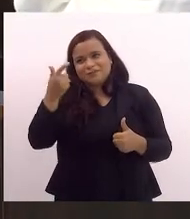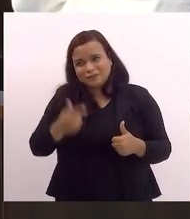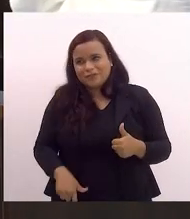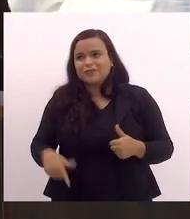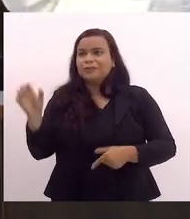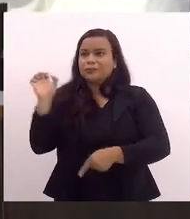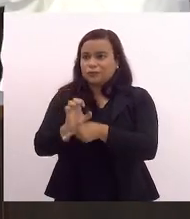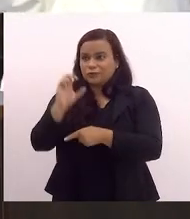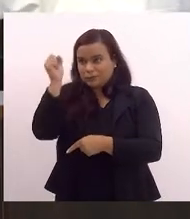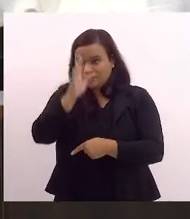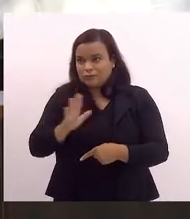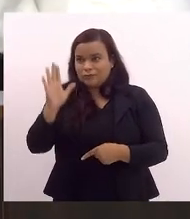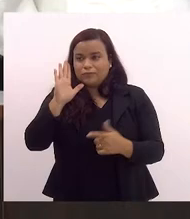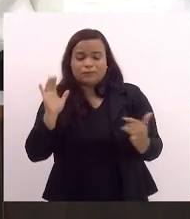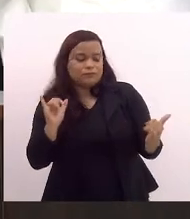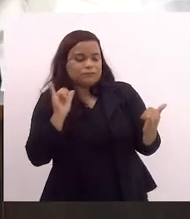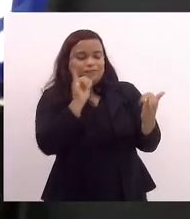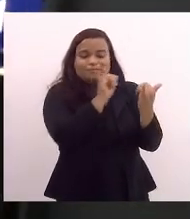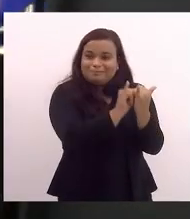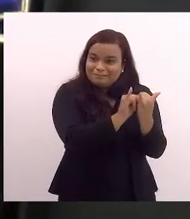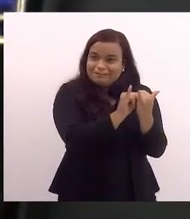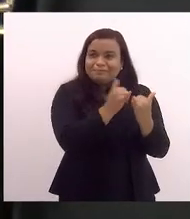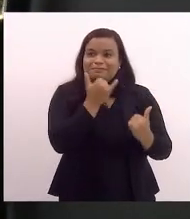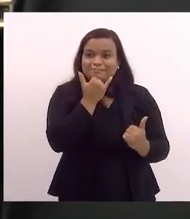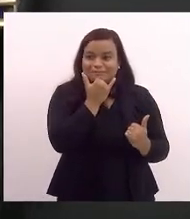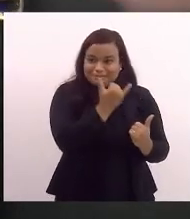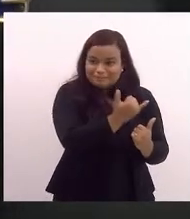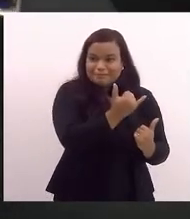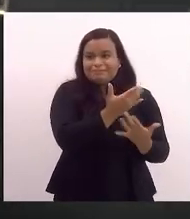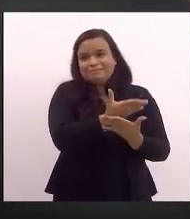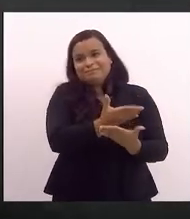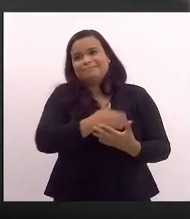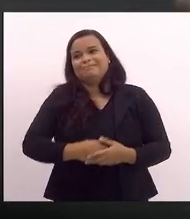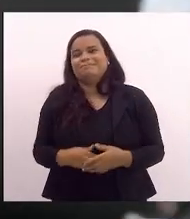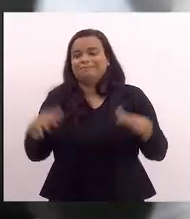Estado brasileiro, eu peço desculpas a você.